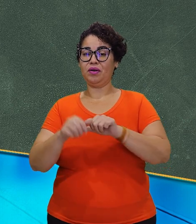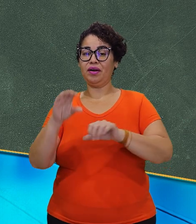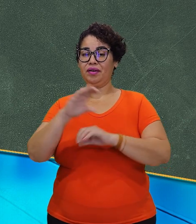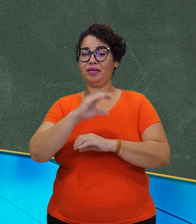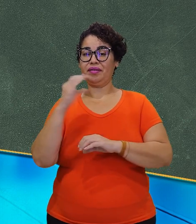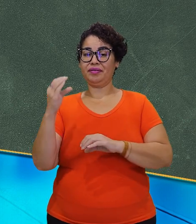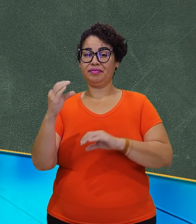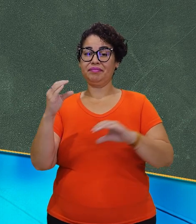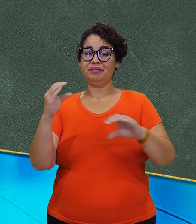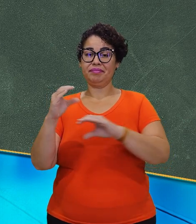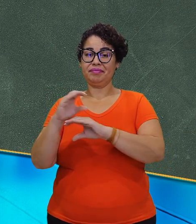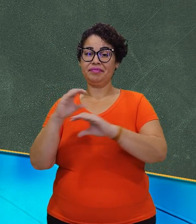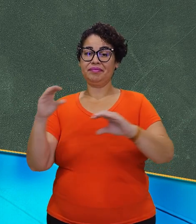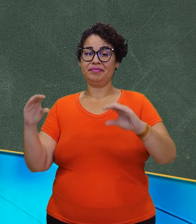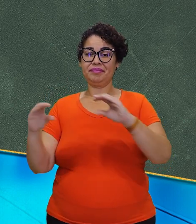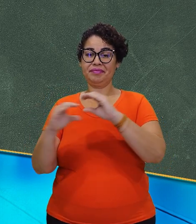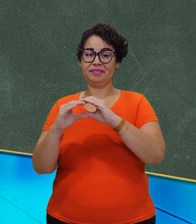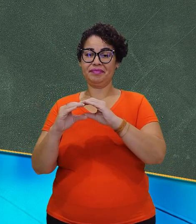mesmo lado.